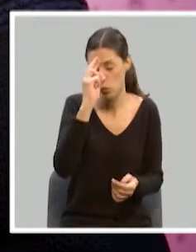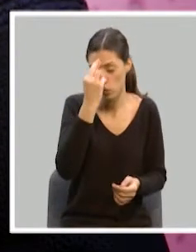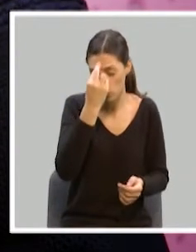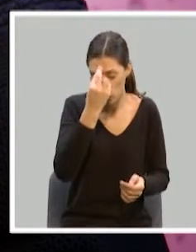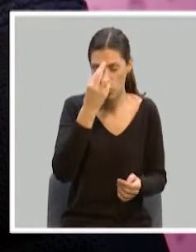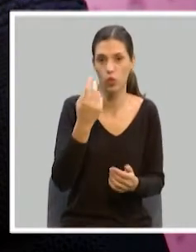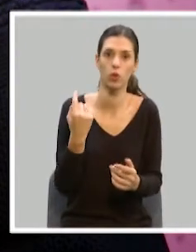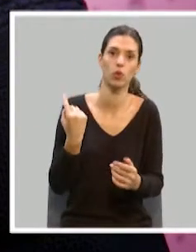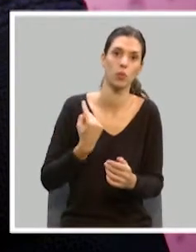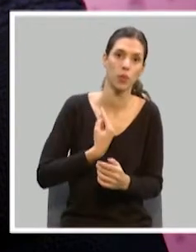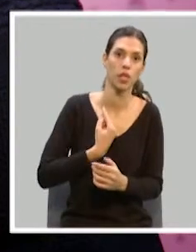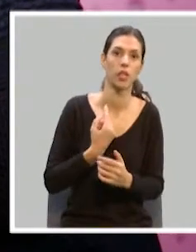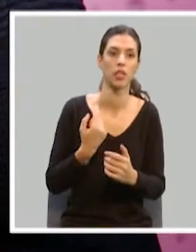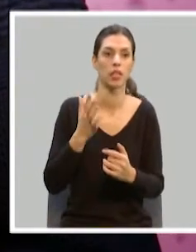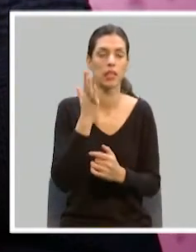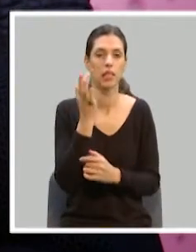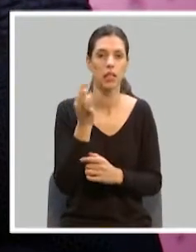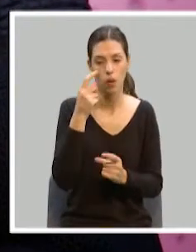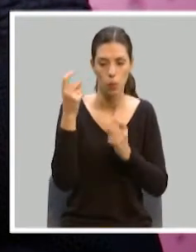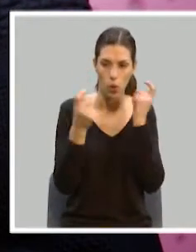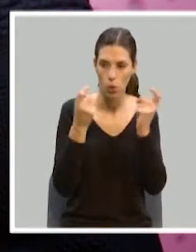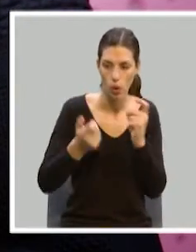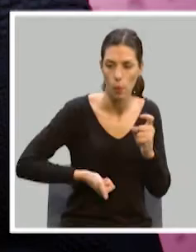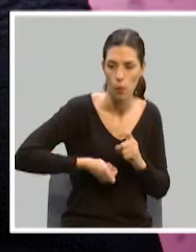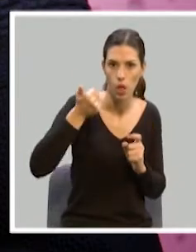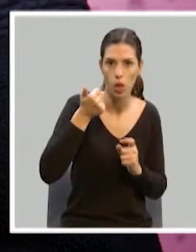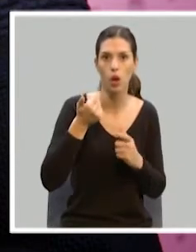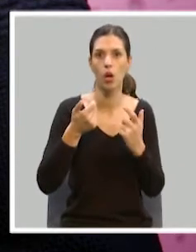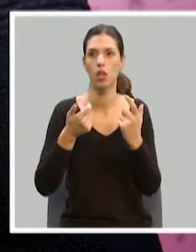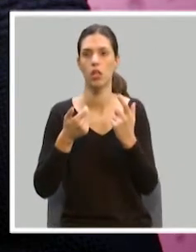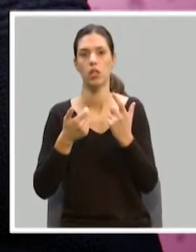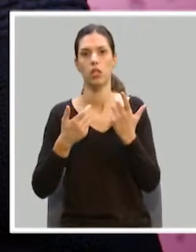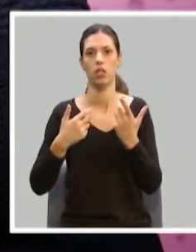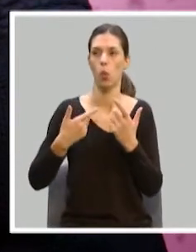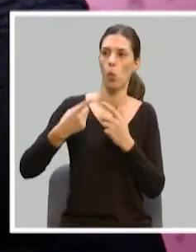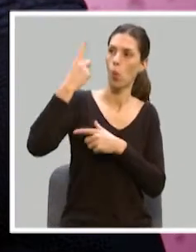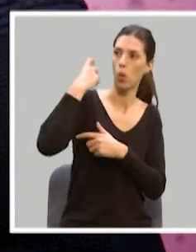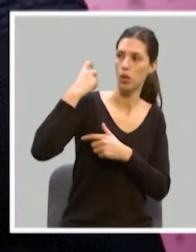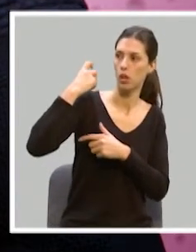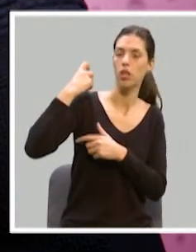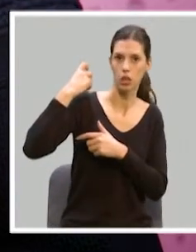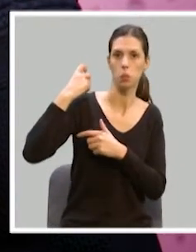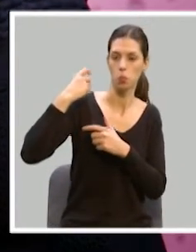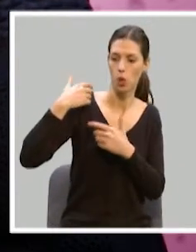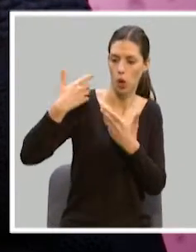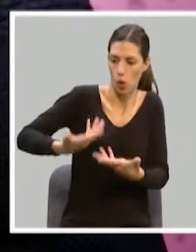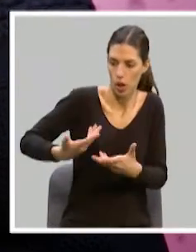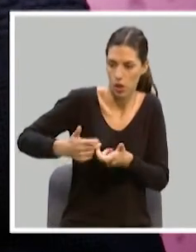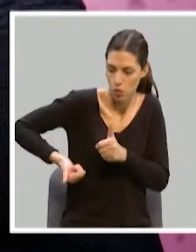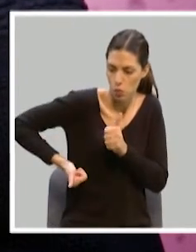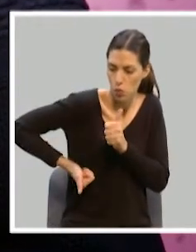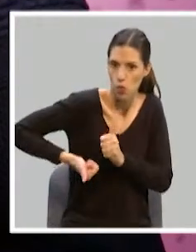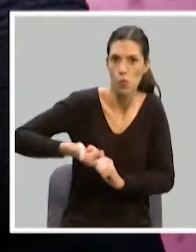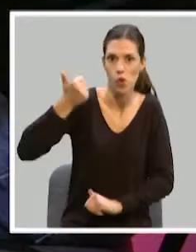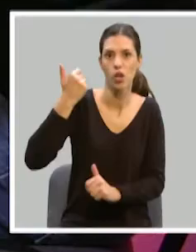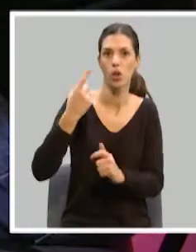parte do esforço de fazer melhor ser melhor hoje do que no ontem tendo menos